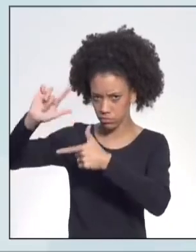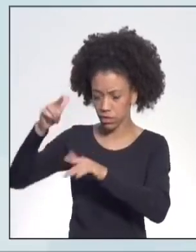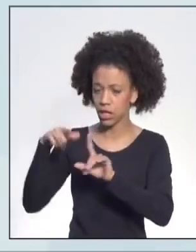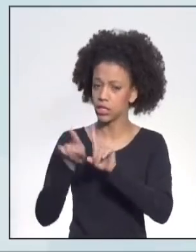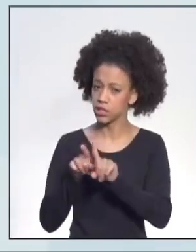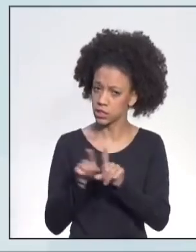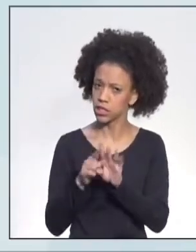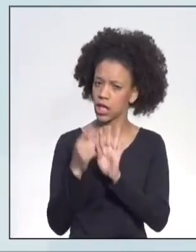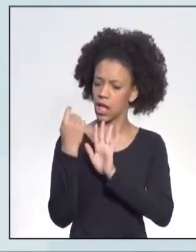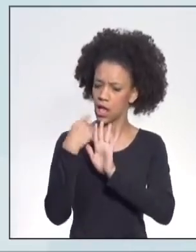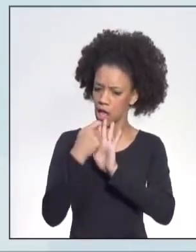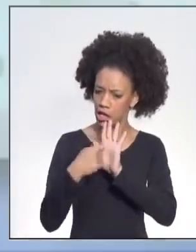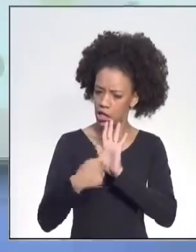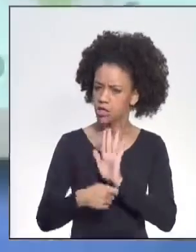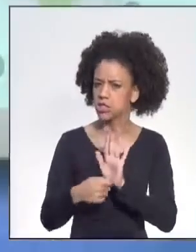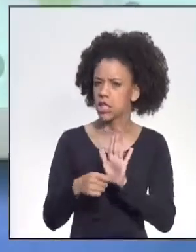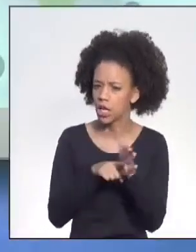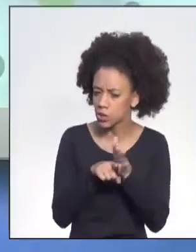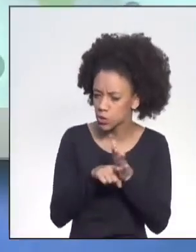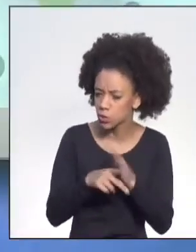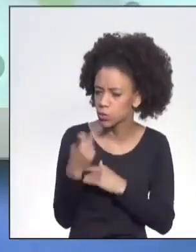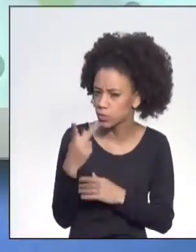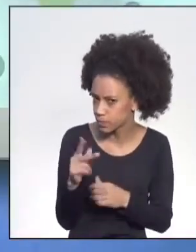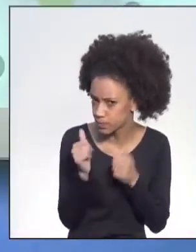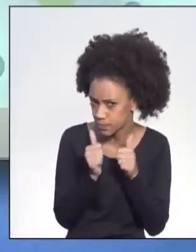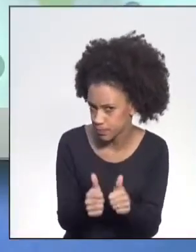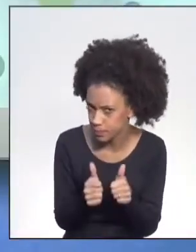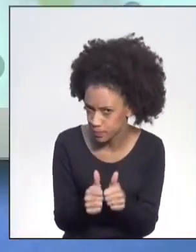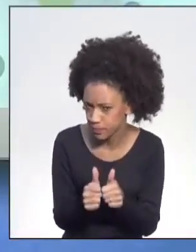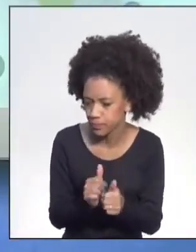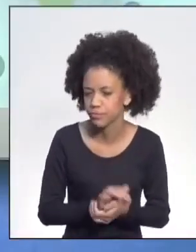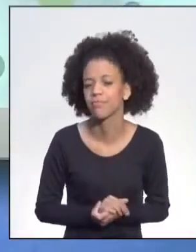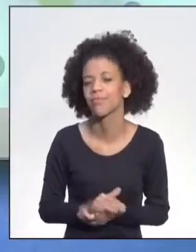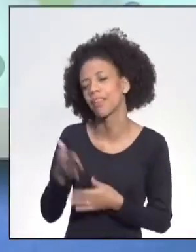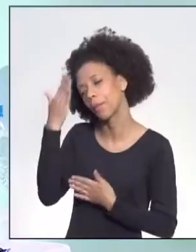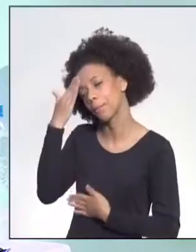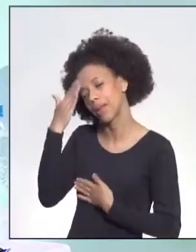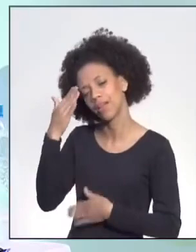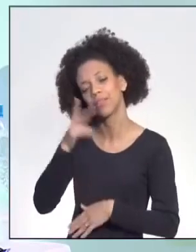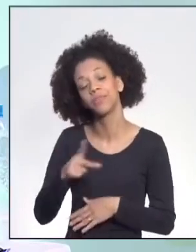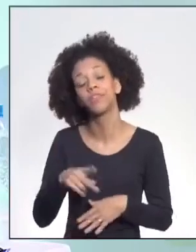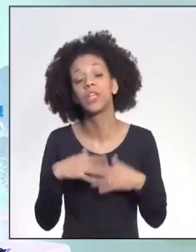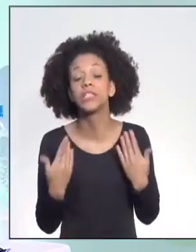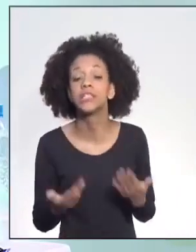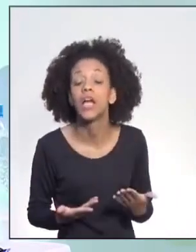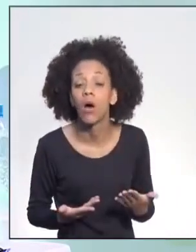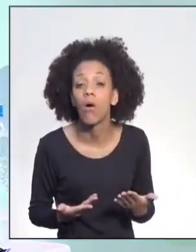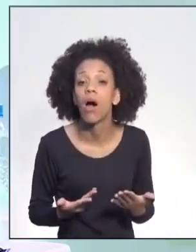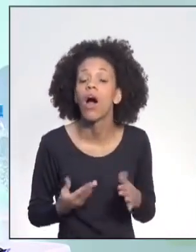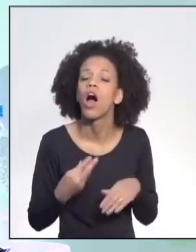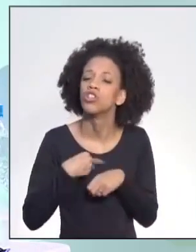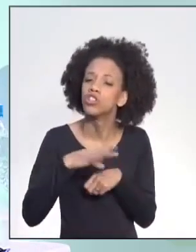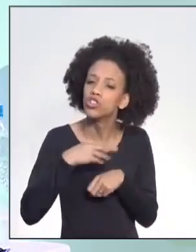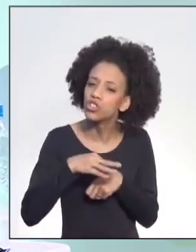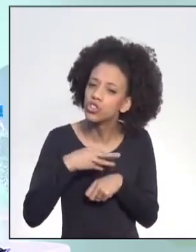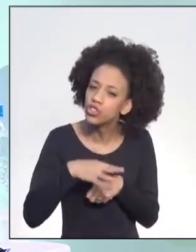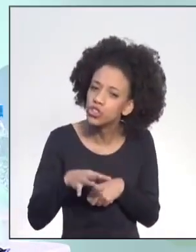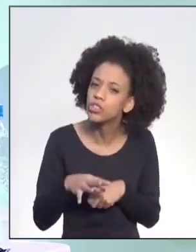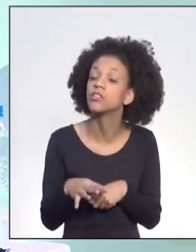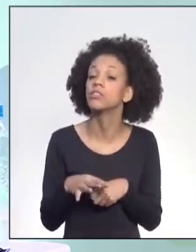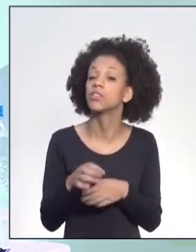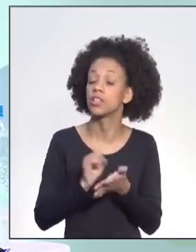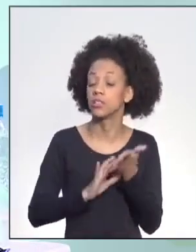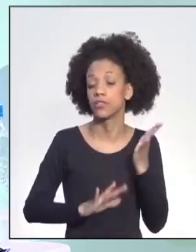as suas fontes de pesquisa. Obrigada, professor Carlos. Então, essa é a sugestão de atividade. Vejam